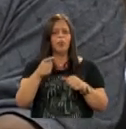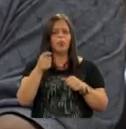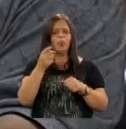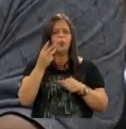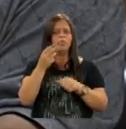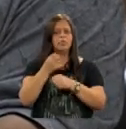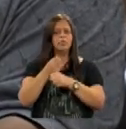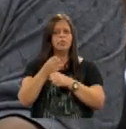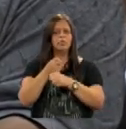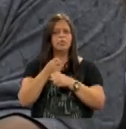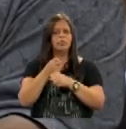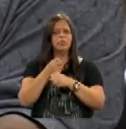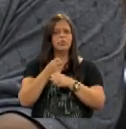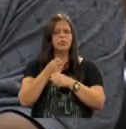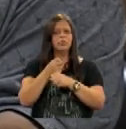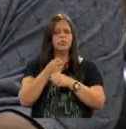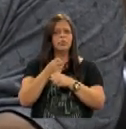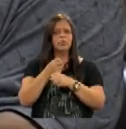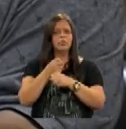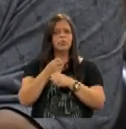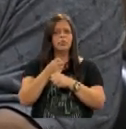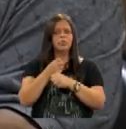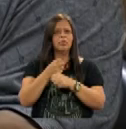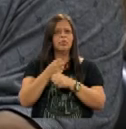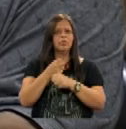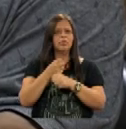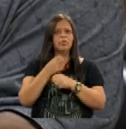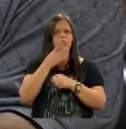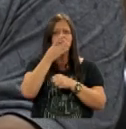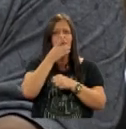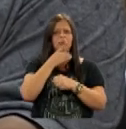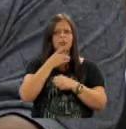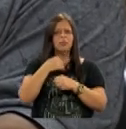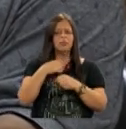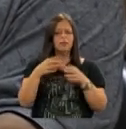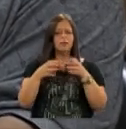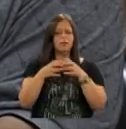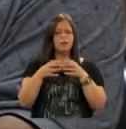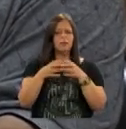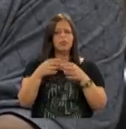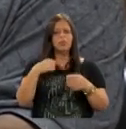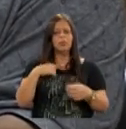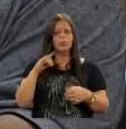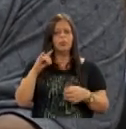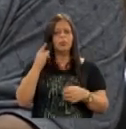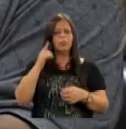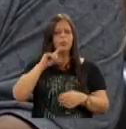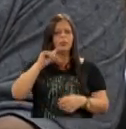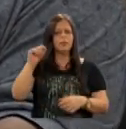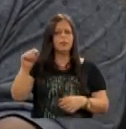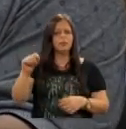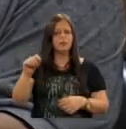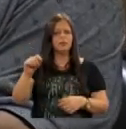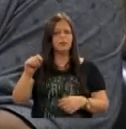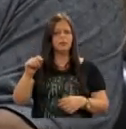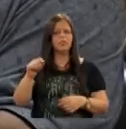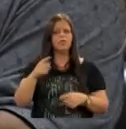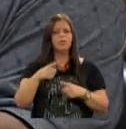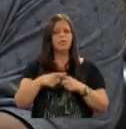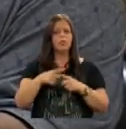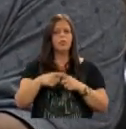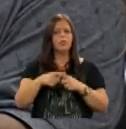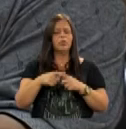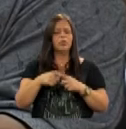fiquei tasci peça nosso eu acho também equipe nacional foi o último